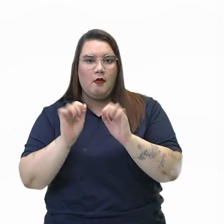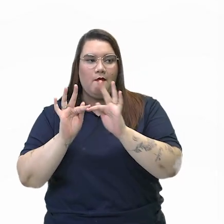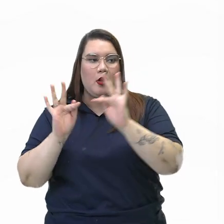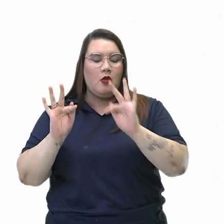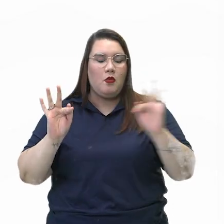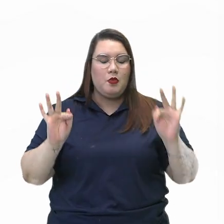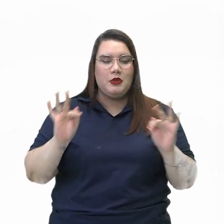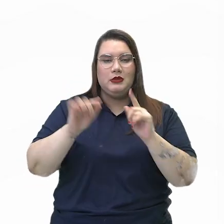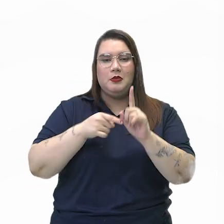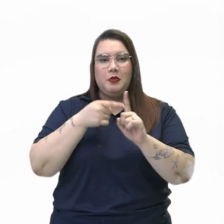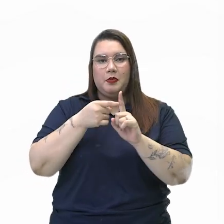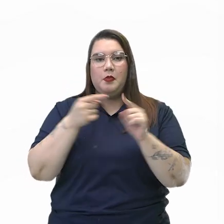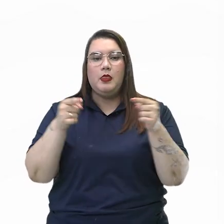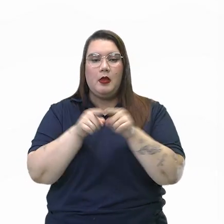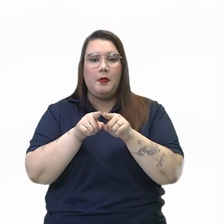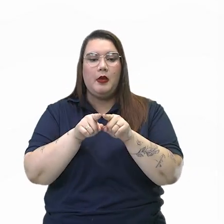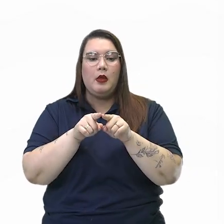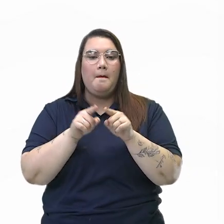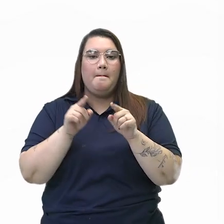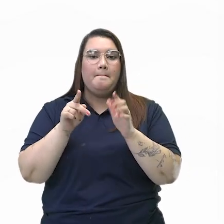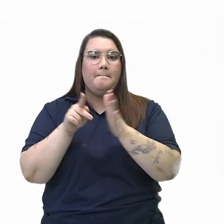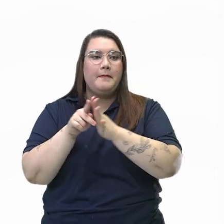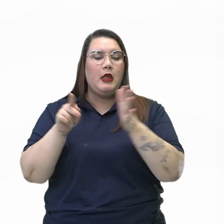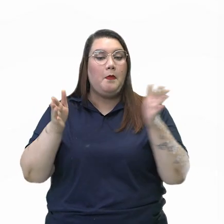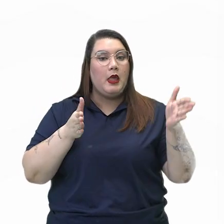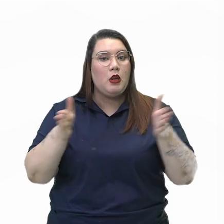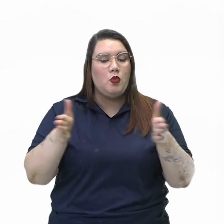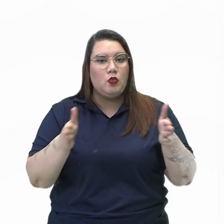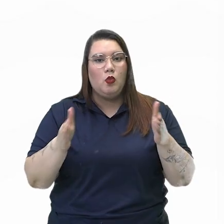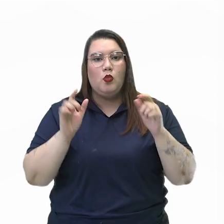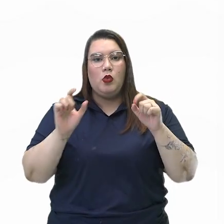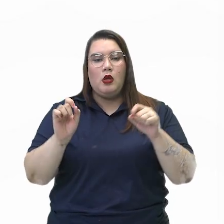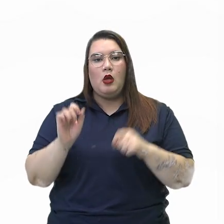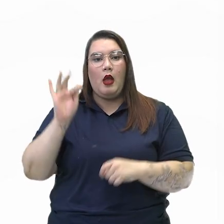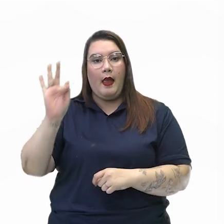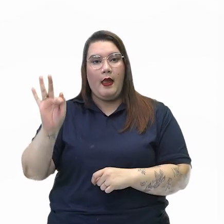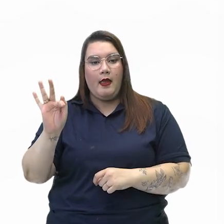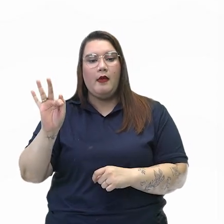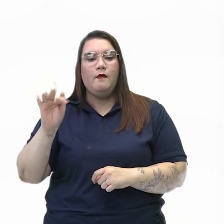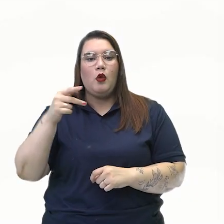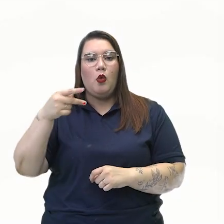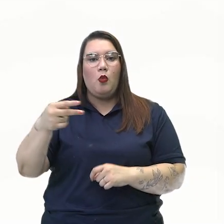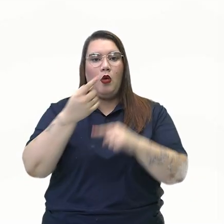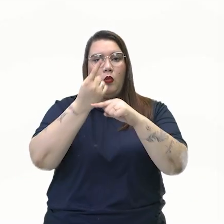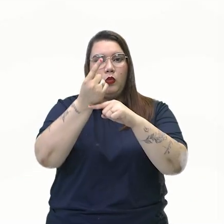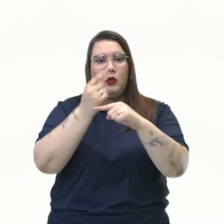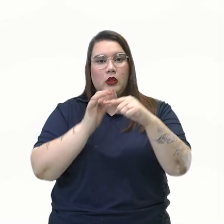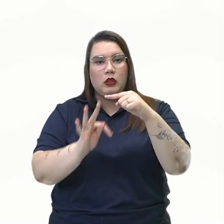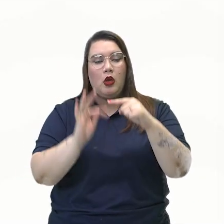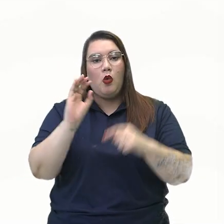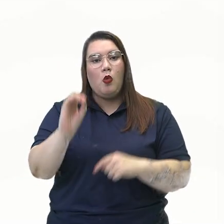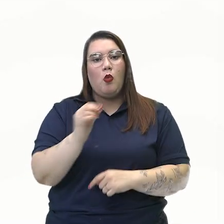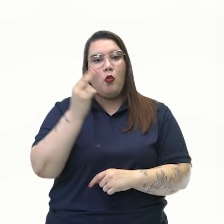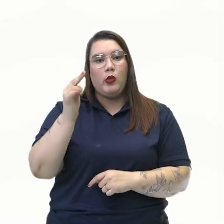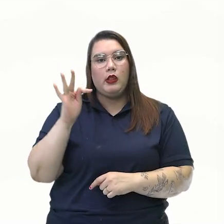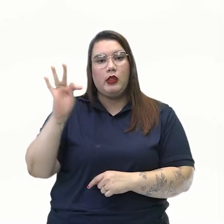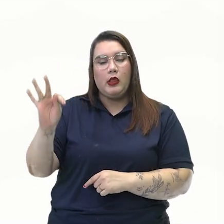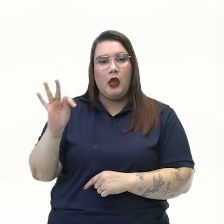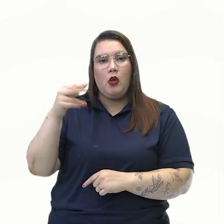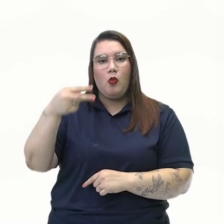a frequência vale 1 sobre T, ou ainda o período também vale 1 sobre F. Agora vamos falar